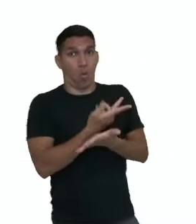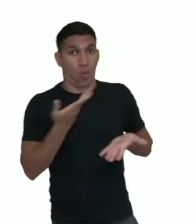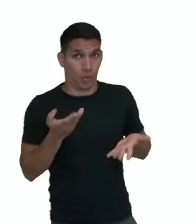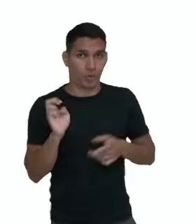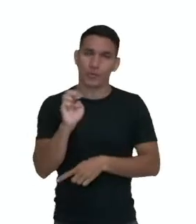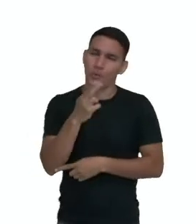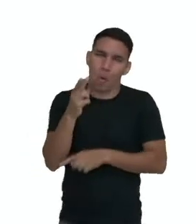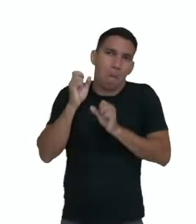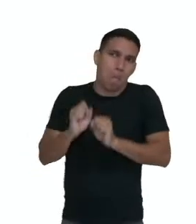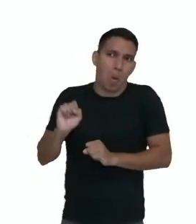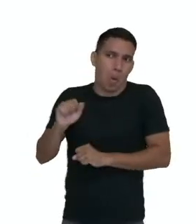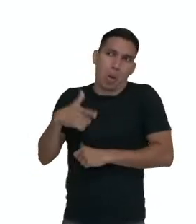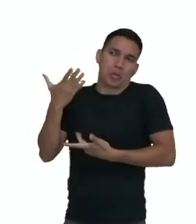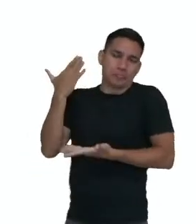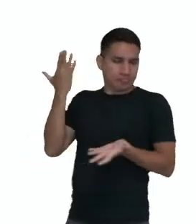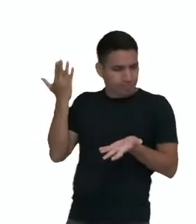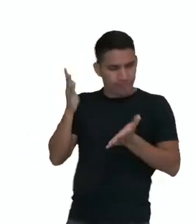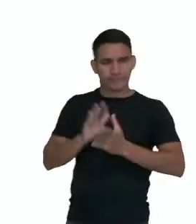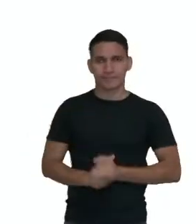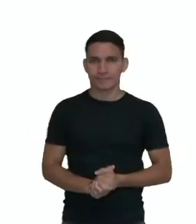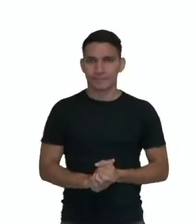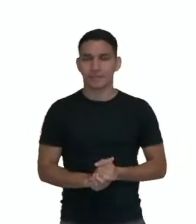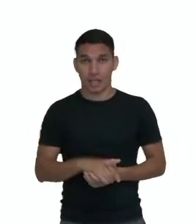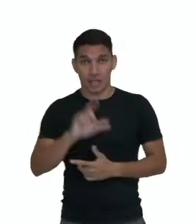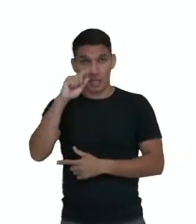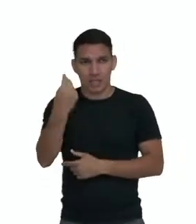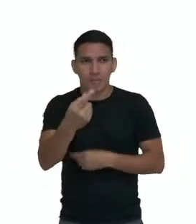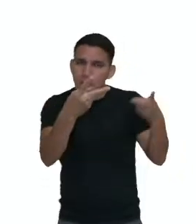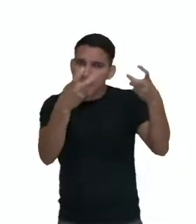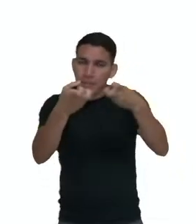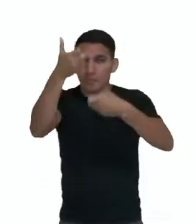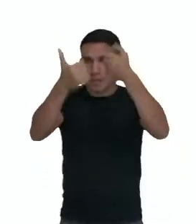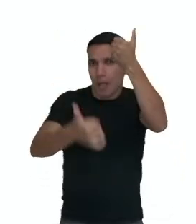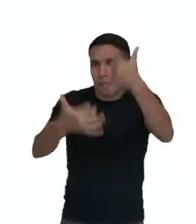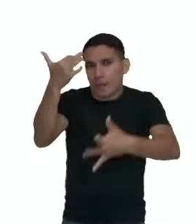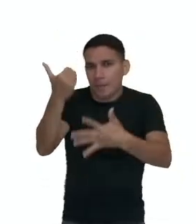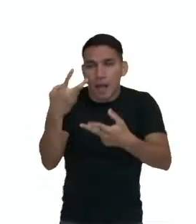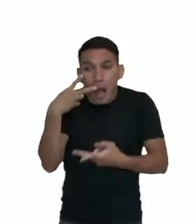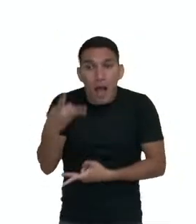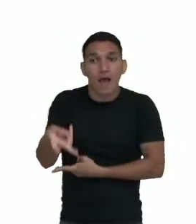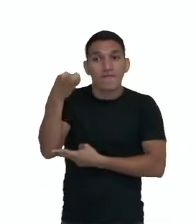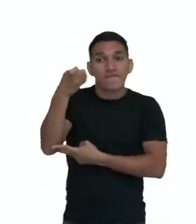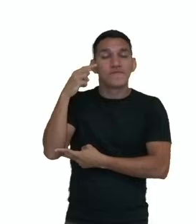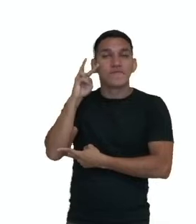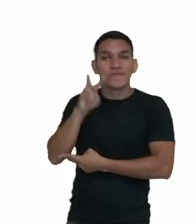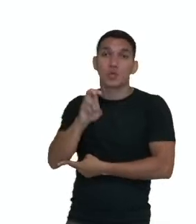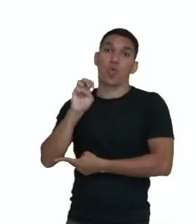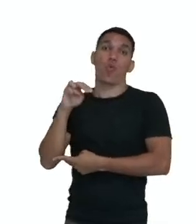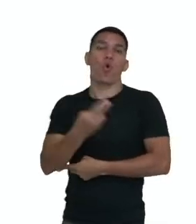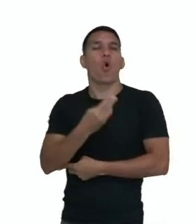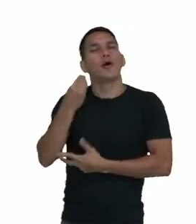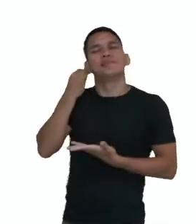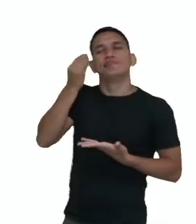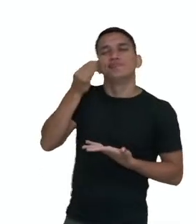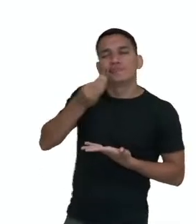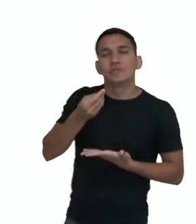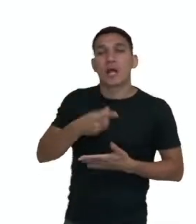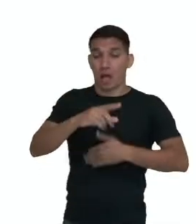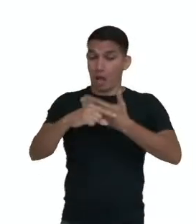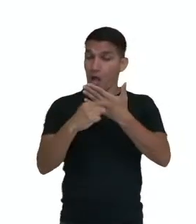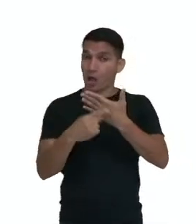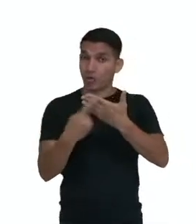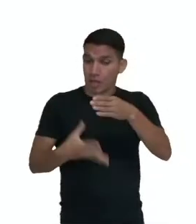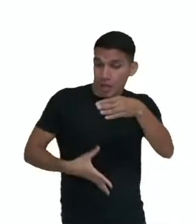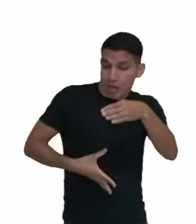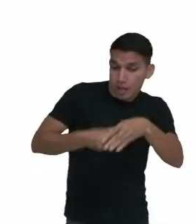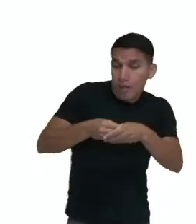ter sido vivida pelo menos. Após fazer o pequeno relato do que viu ou viveu, o autor expõe uma interpretação